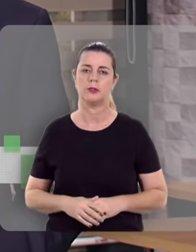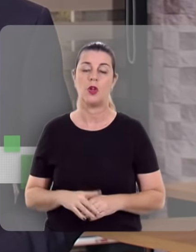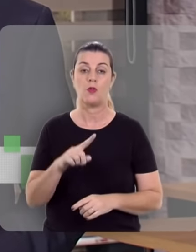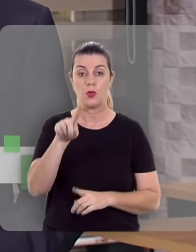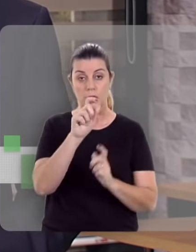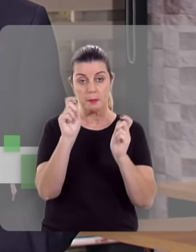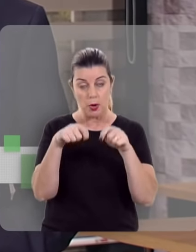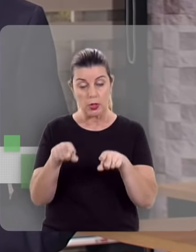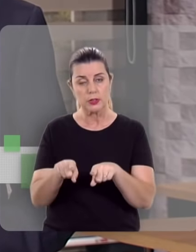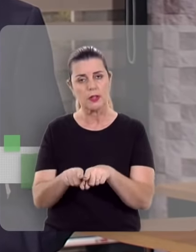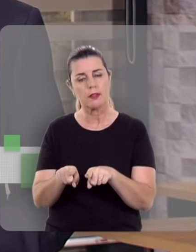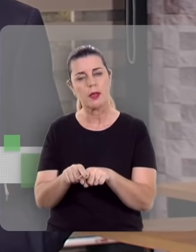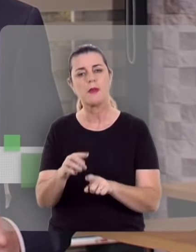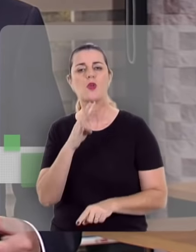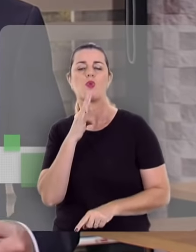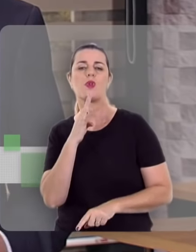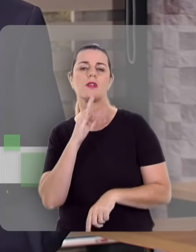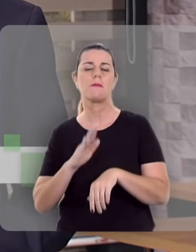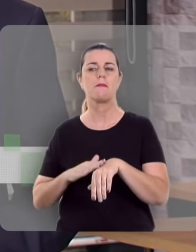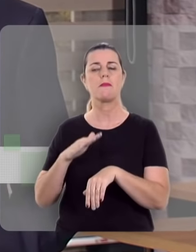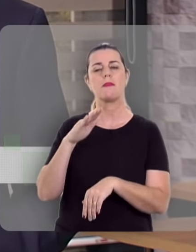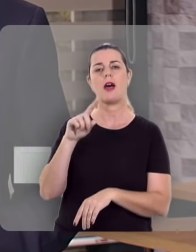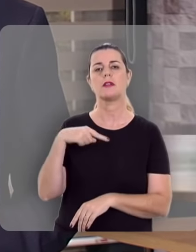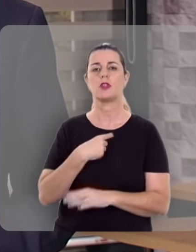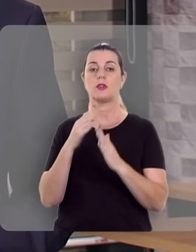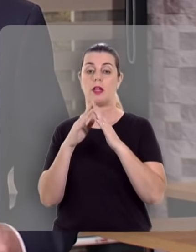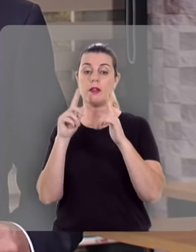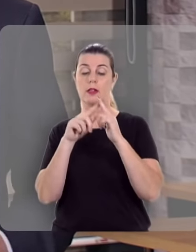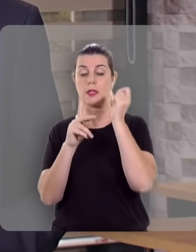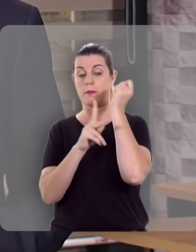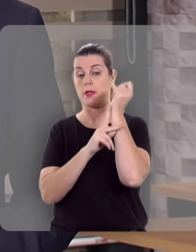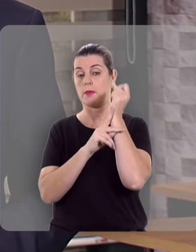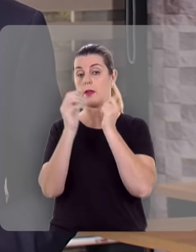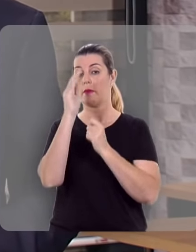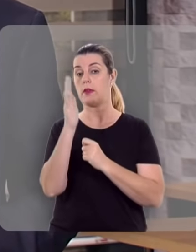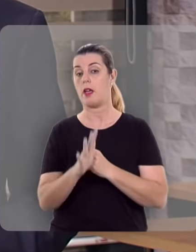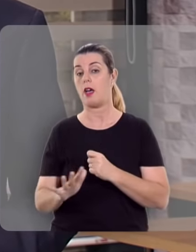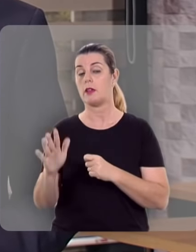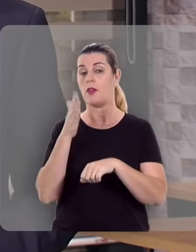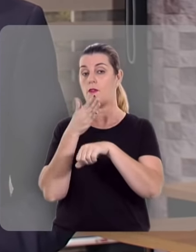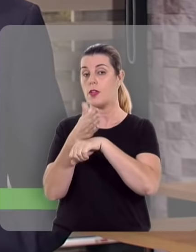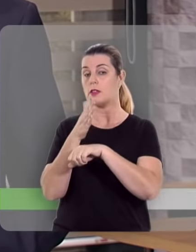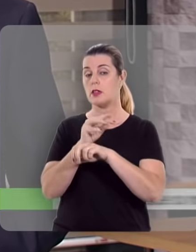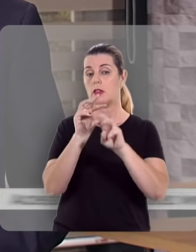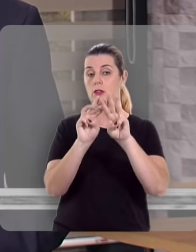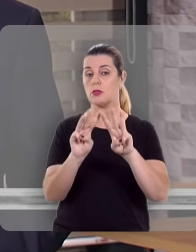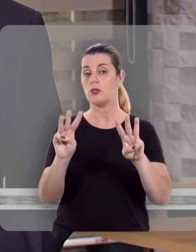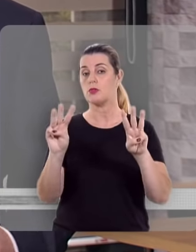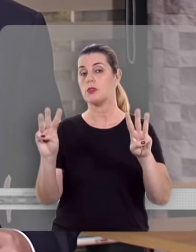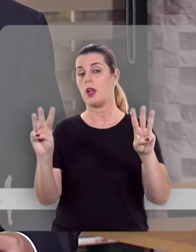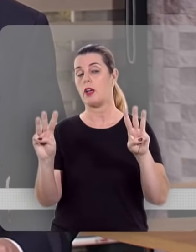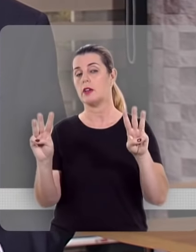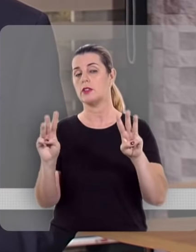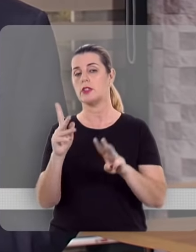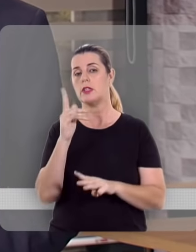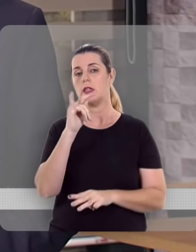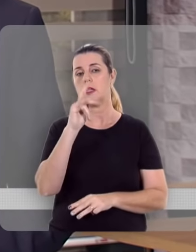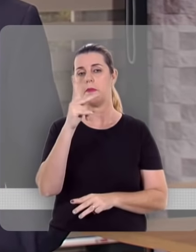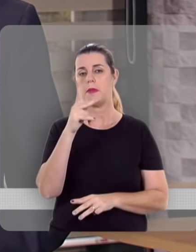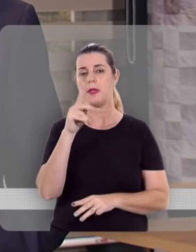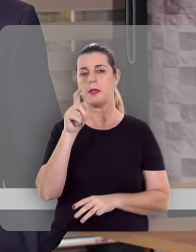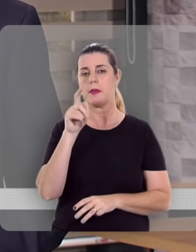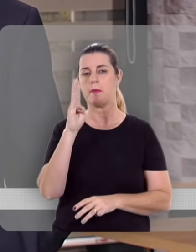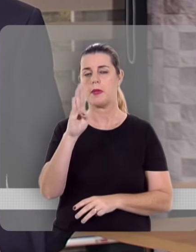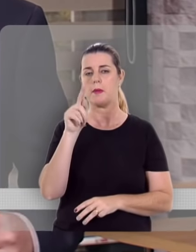Evangelho. Você pode também conhecer um pouco mais da nossa igreja, a Igreja Presbiteriana do Brasil, visitando o nosso site